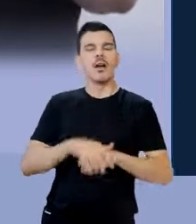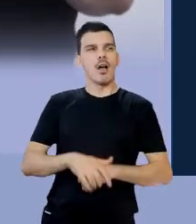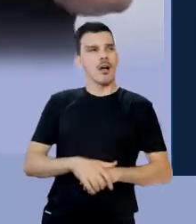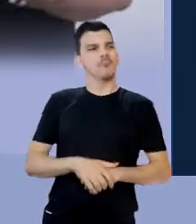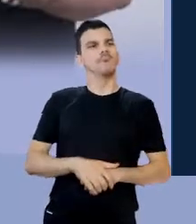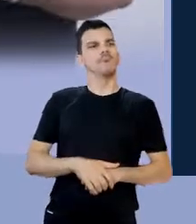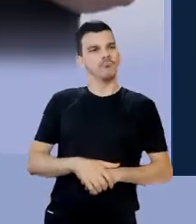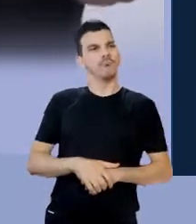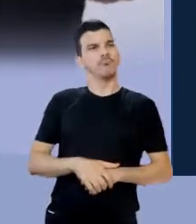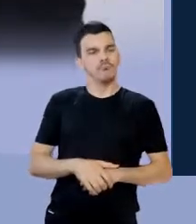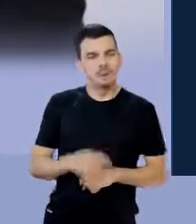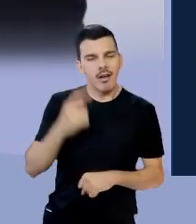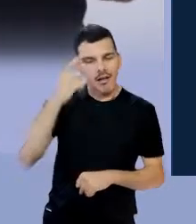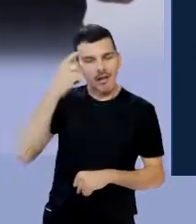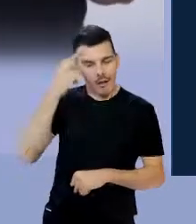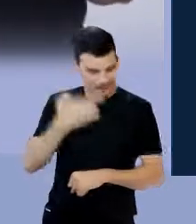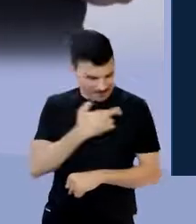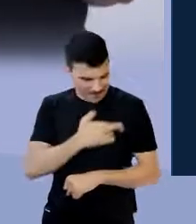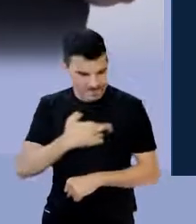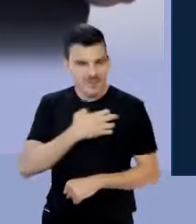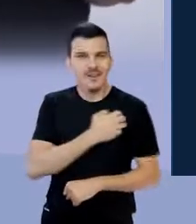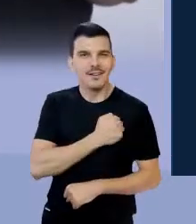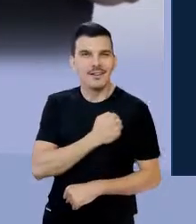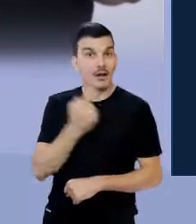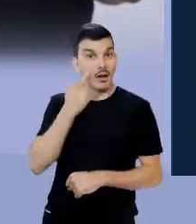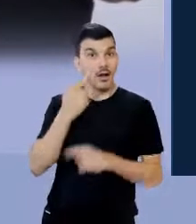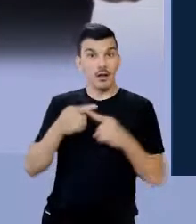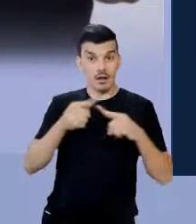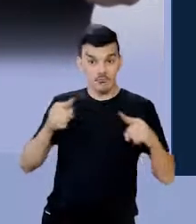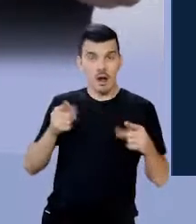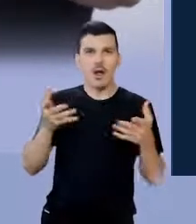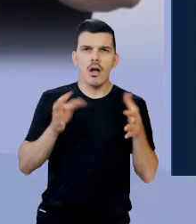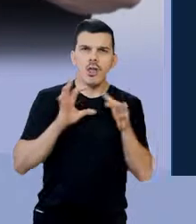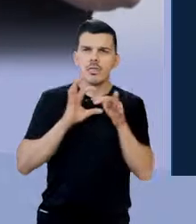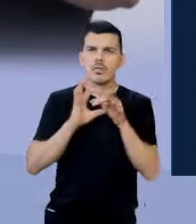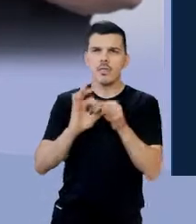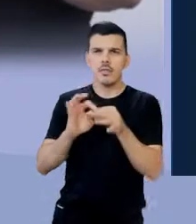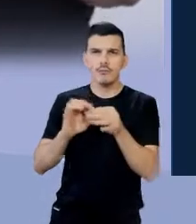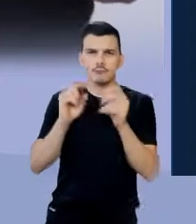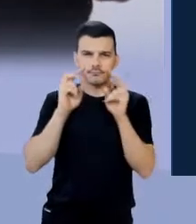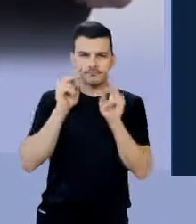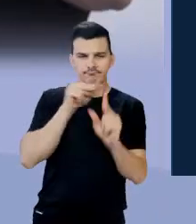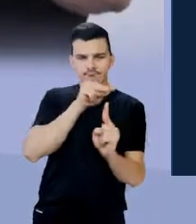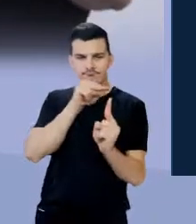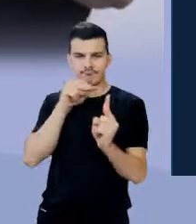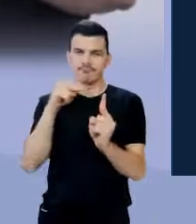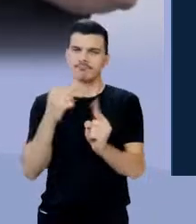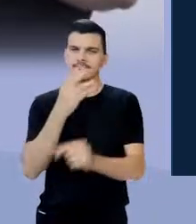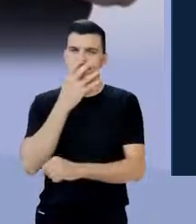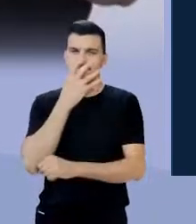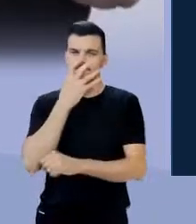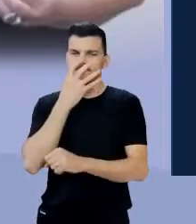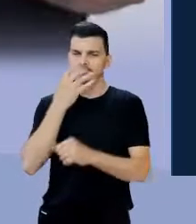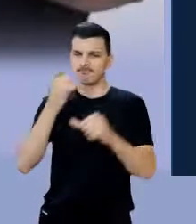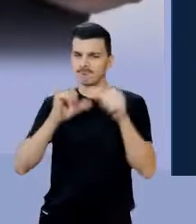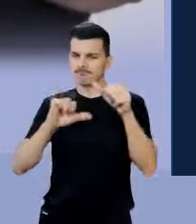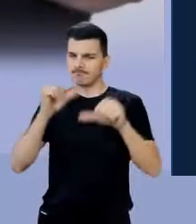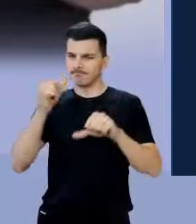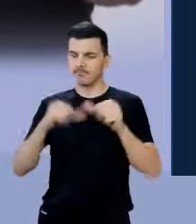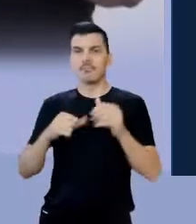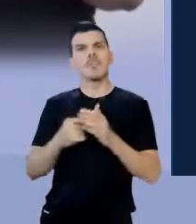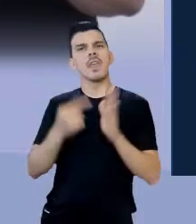então retomam o romance regionalista, só que agora sob uma perspectiva